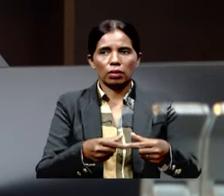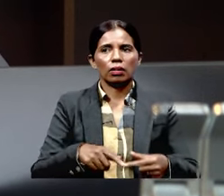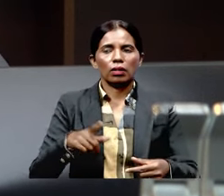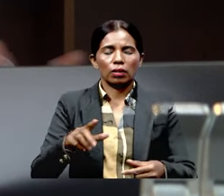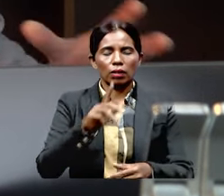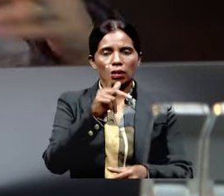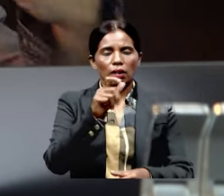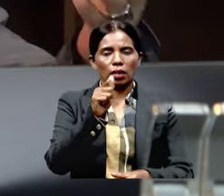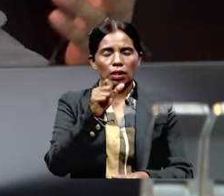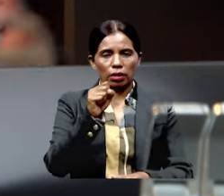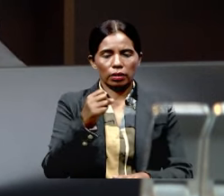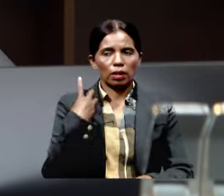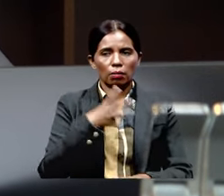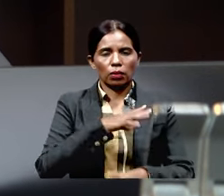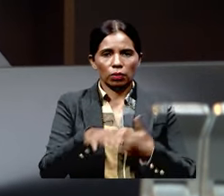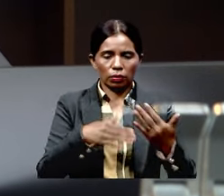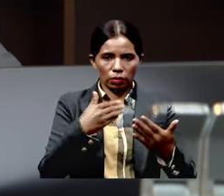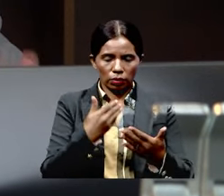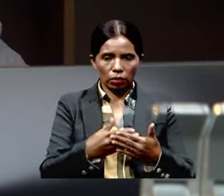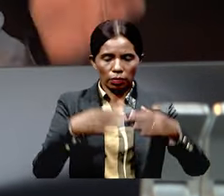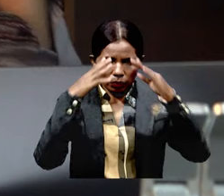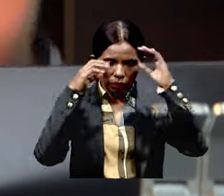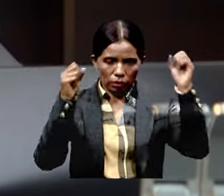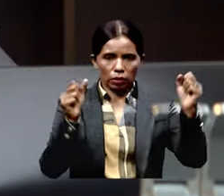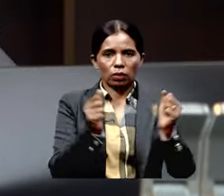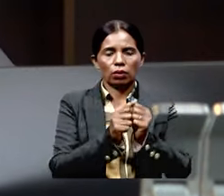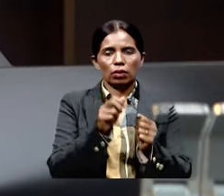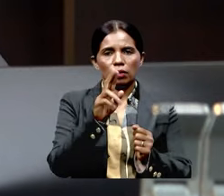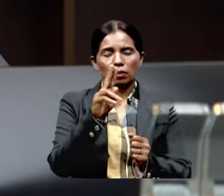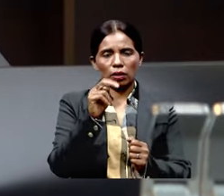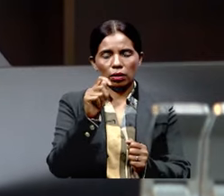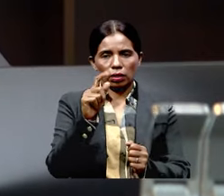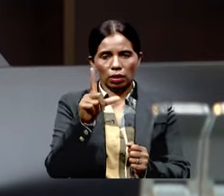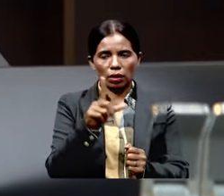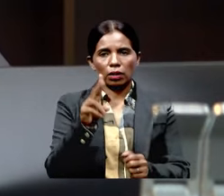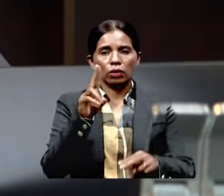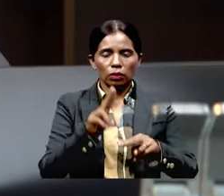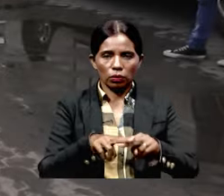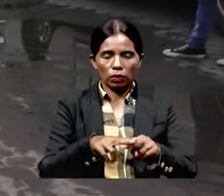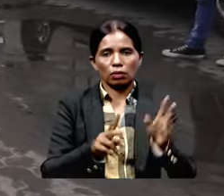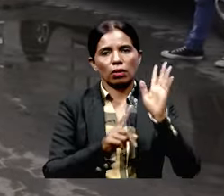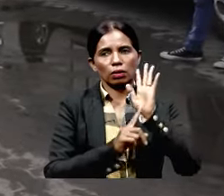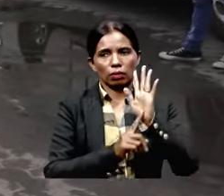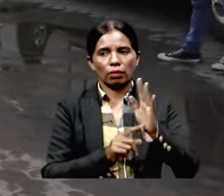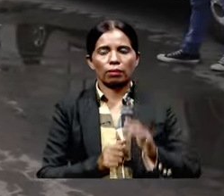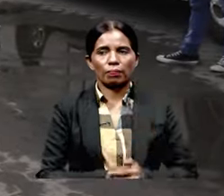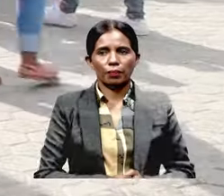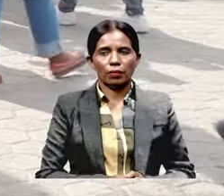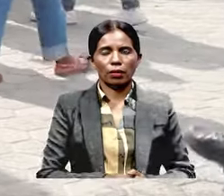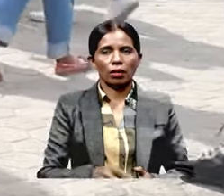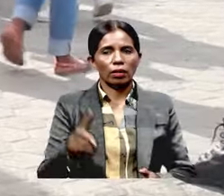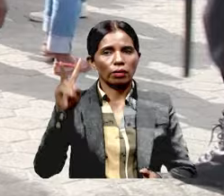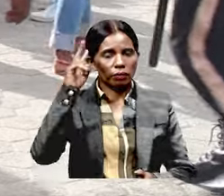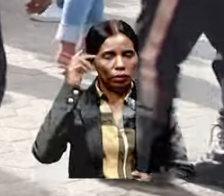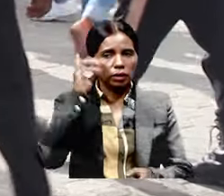kais ami hoti alar presidente ho wente ni ama ho PPP ni ama seitur hat anuncia. Vice reitor ne mos hatutan